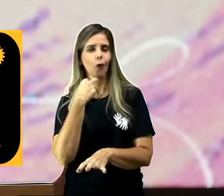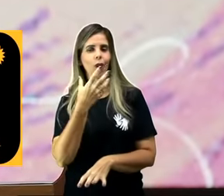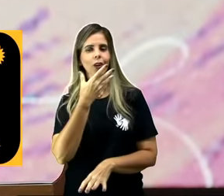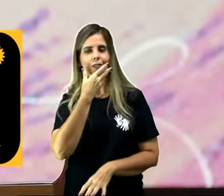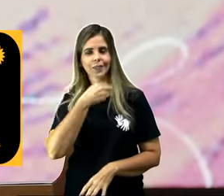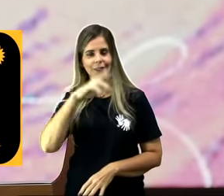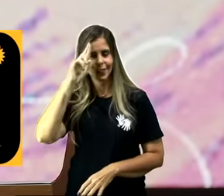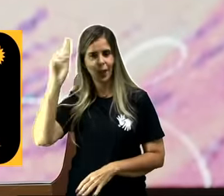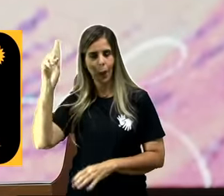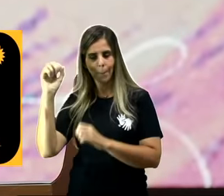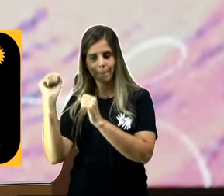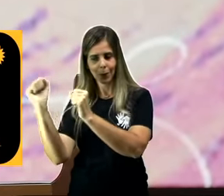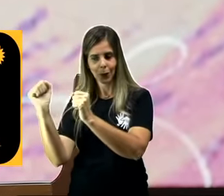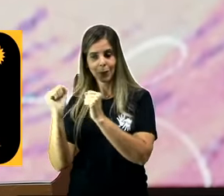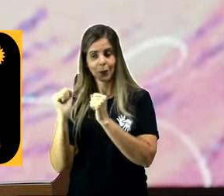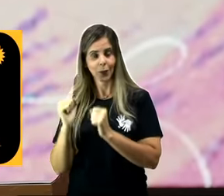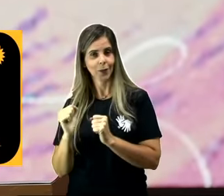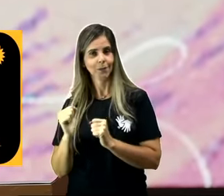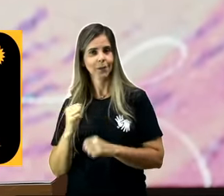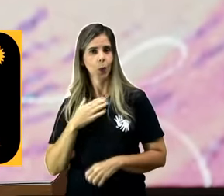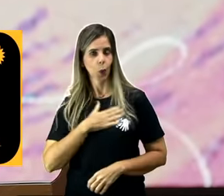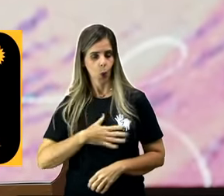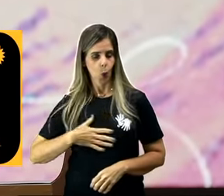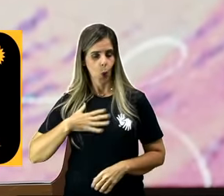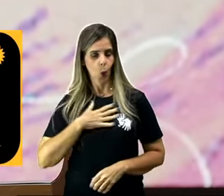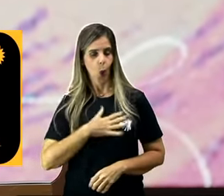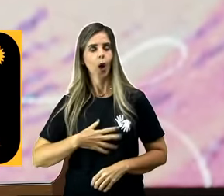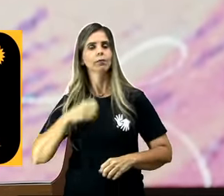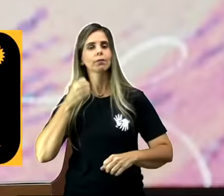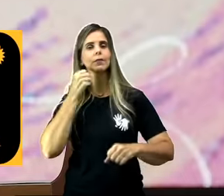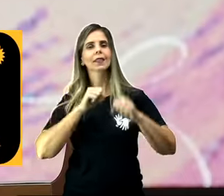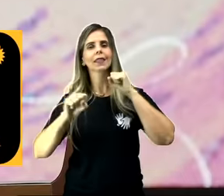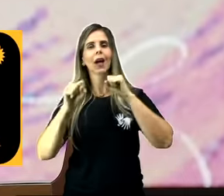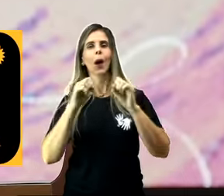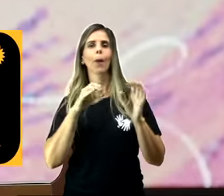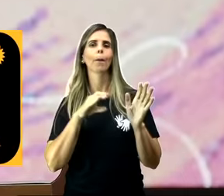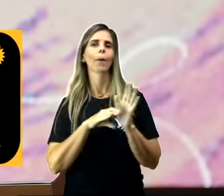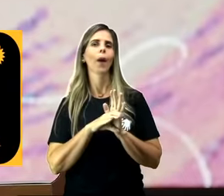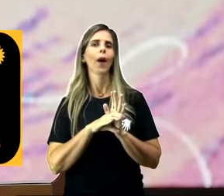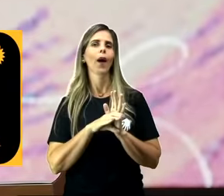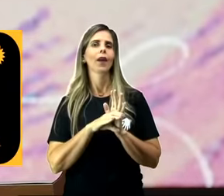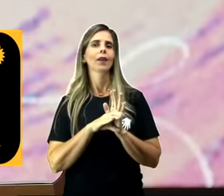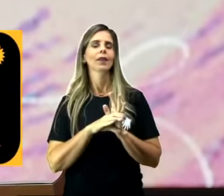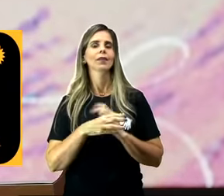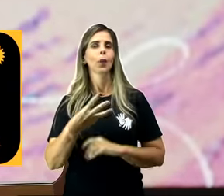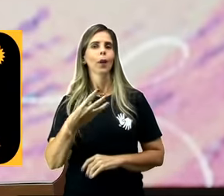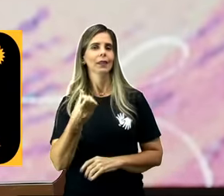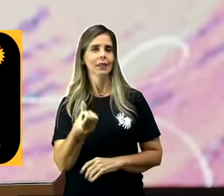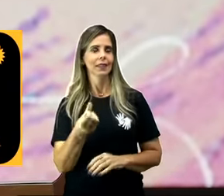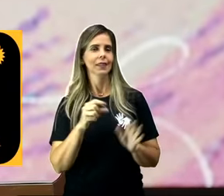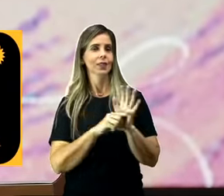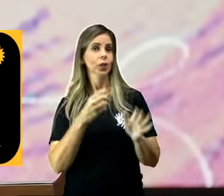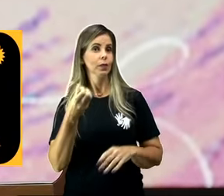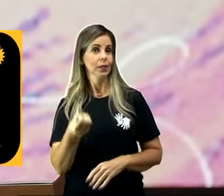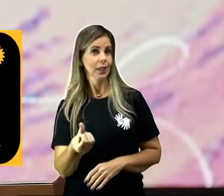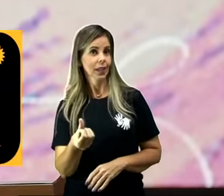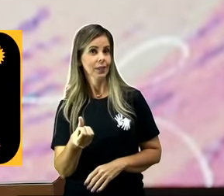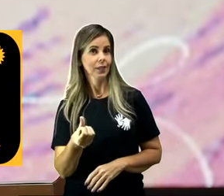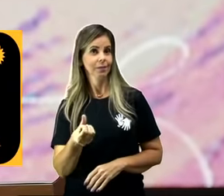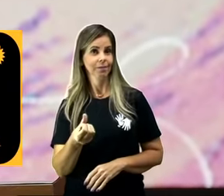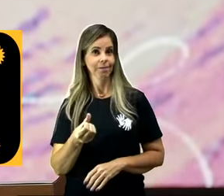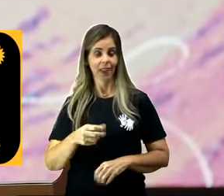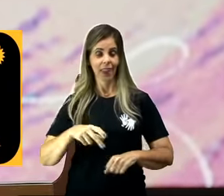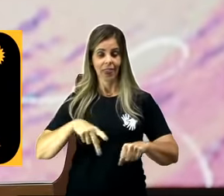Agora eu gosto desse, ó. Salmo 46, versículo 6. Nações se agitam, reinos se abalam,